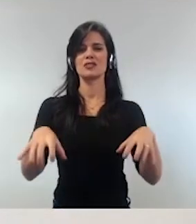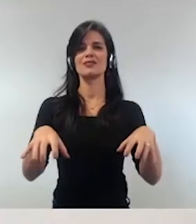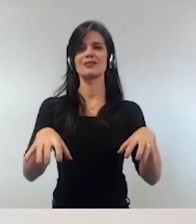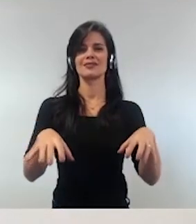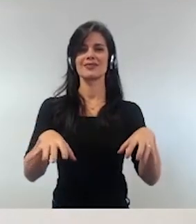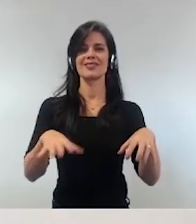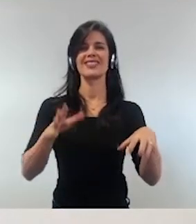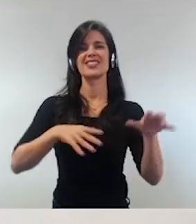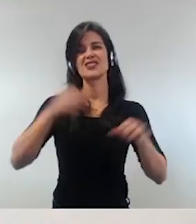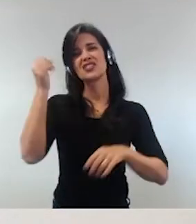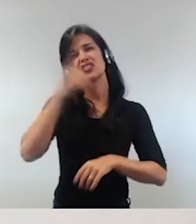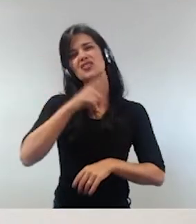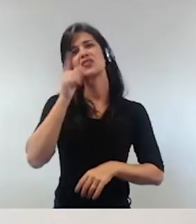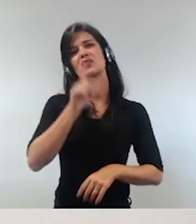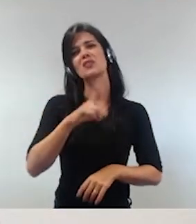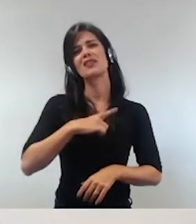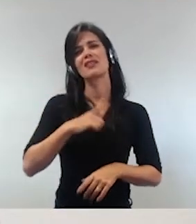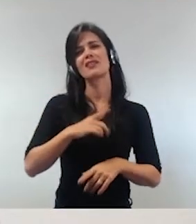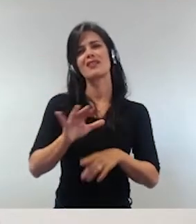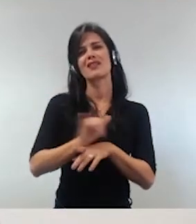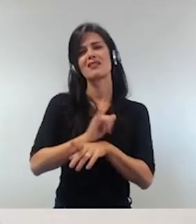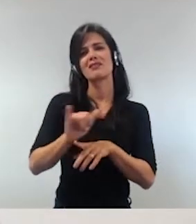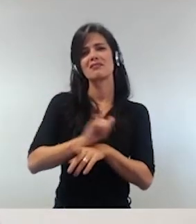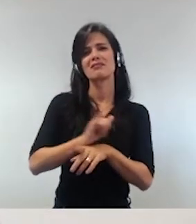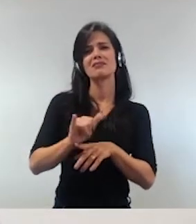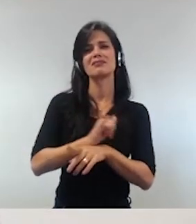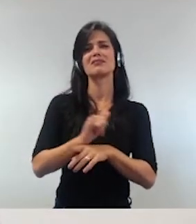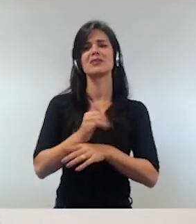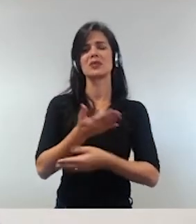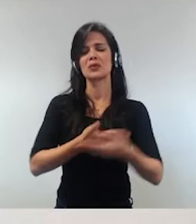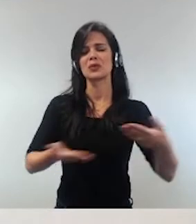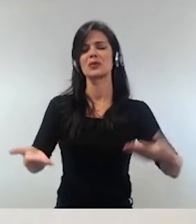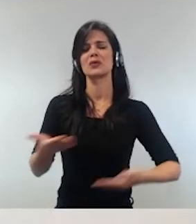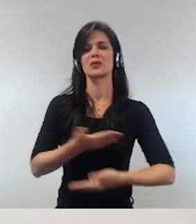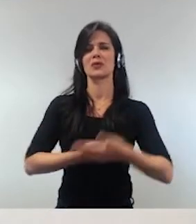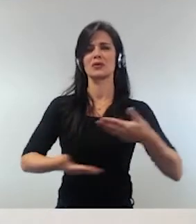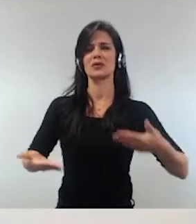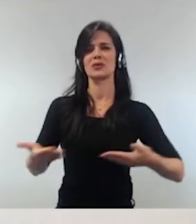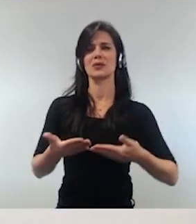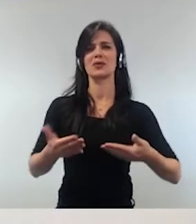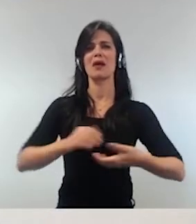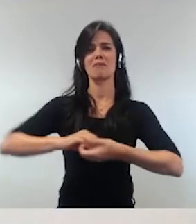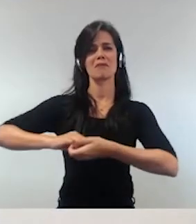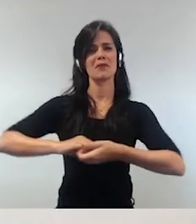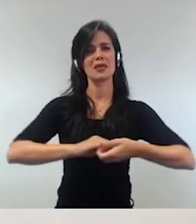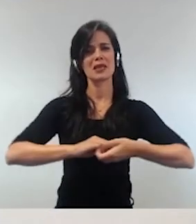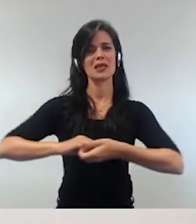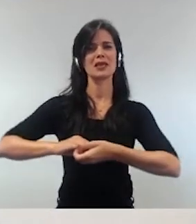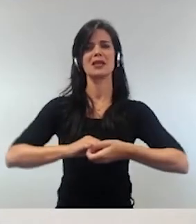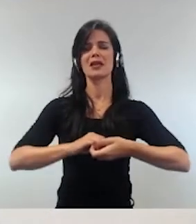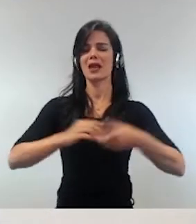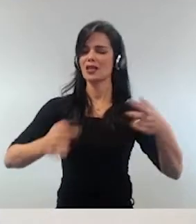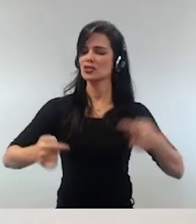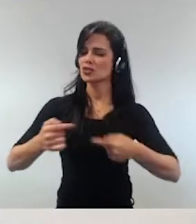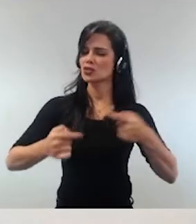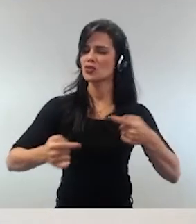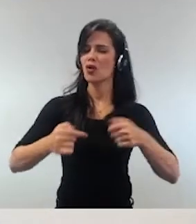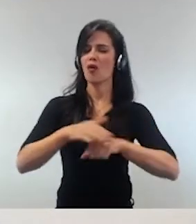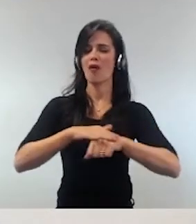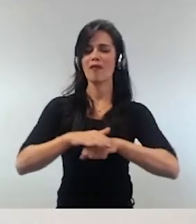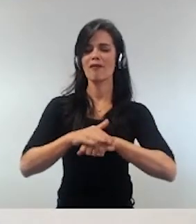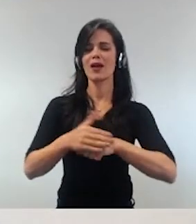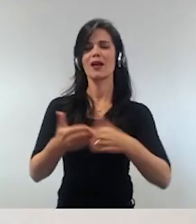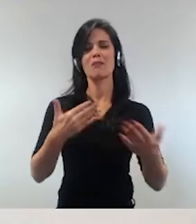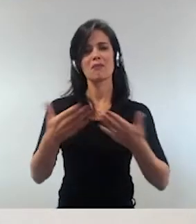a gente trazer mecanismos como a arbitragem para os contratos de concessão, a mediação, o dispute board, que são